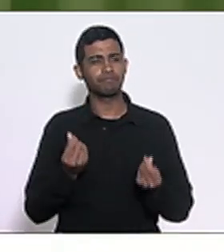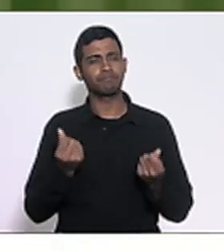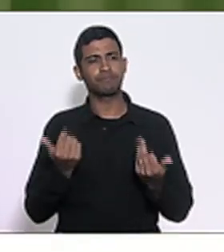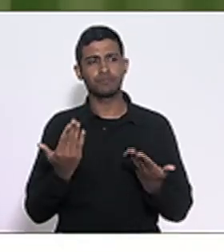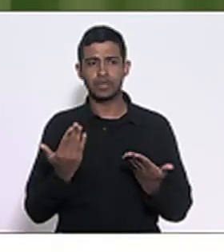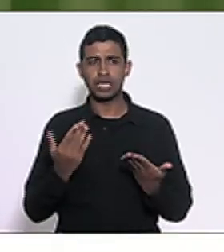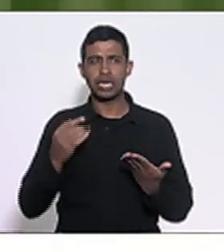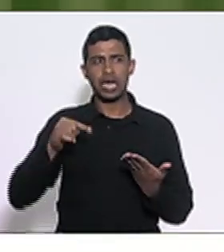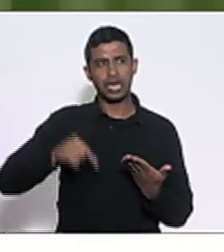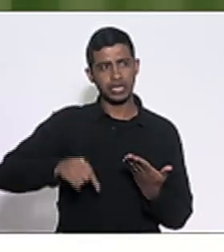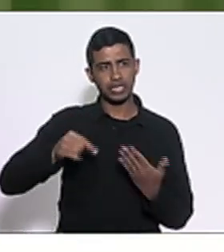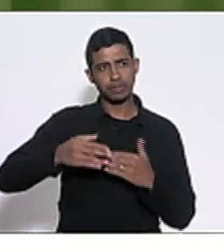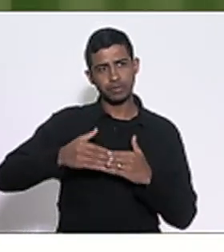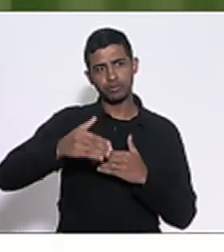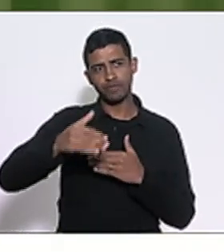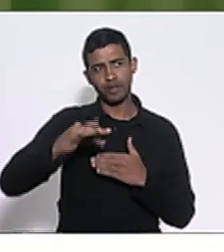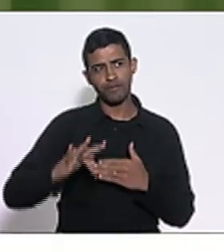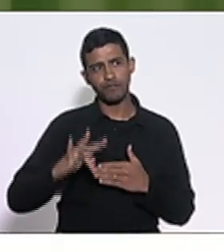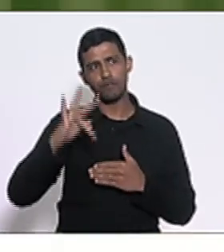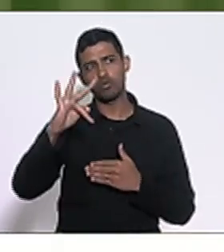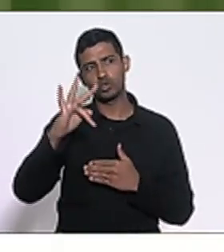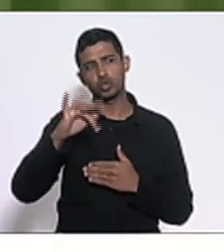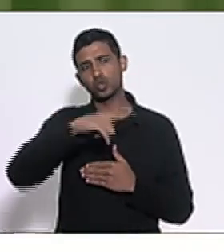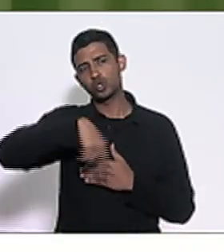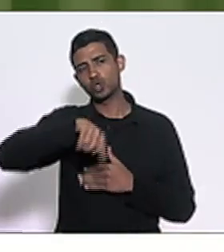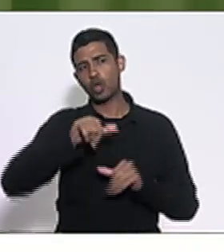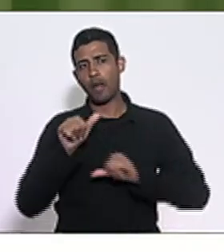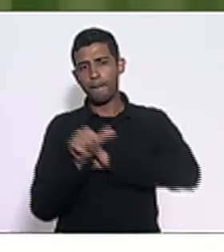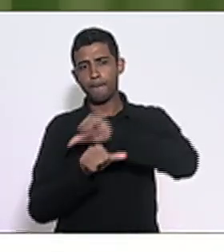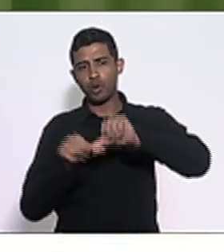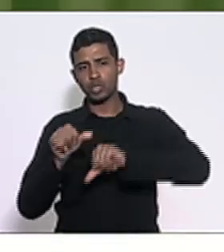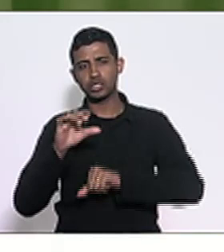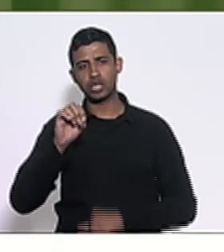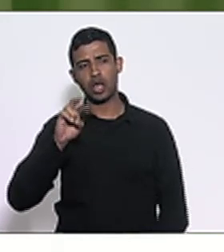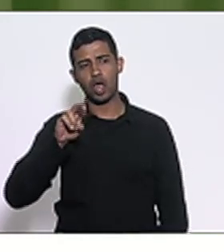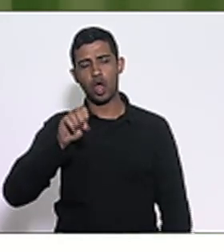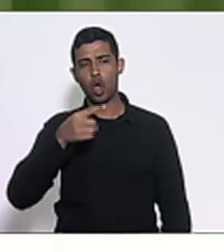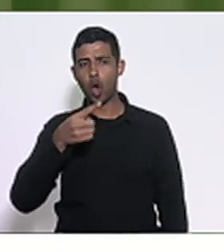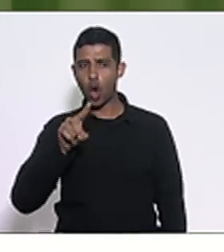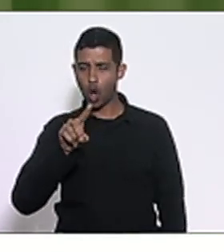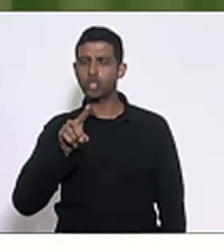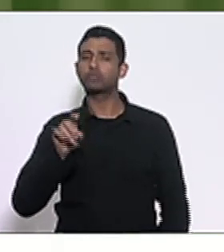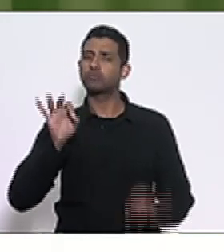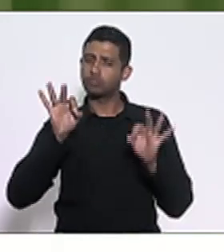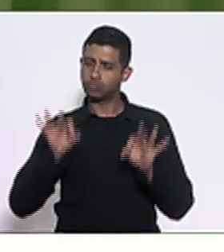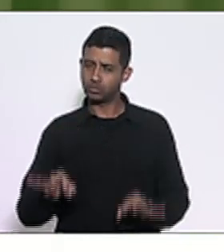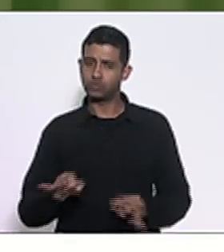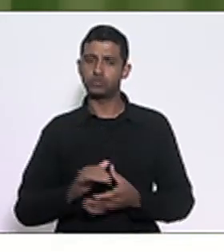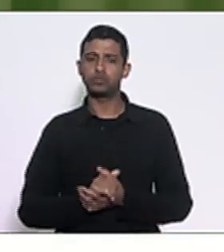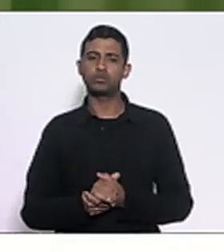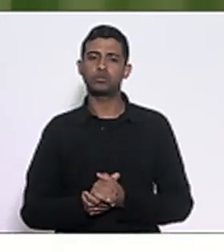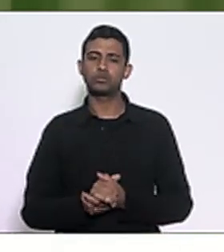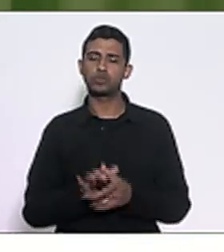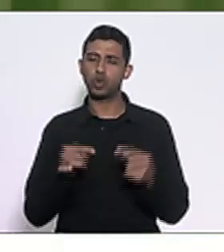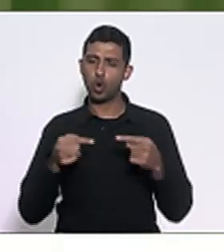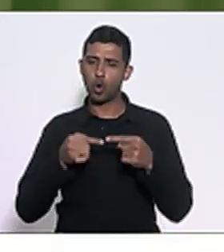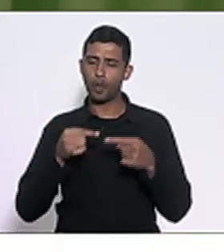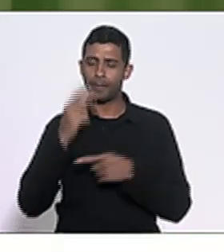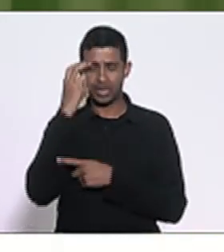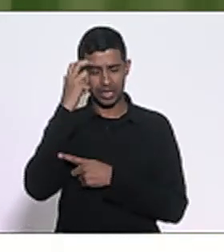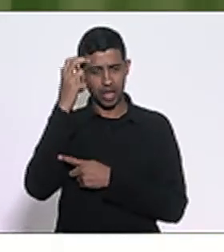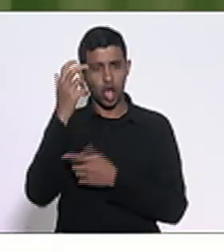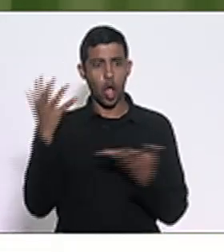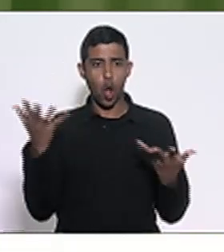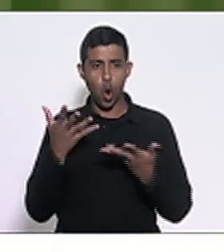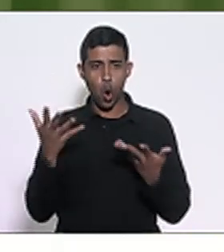prazo, em passarmos para sermos um órgão também de inteligência, né? Hoje a inteligência está baseada toda em